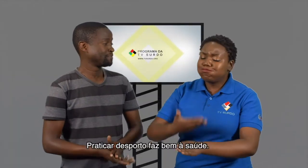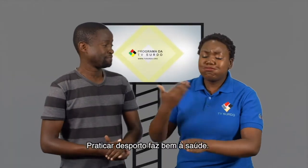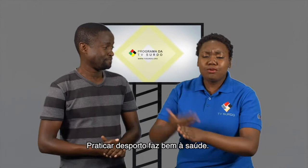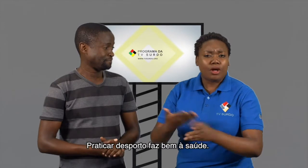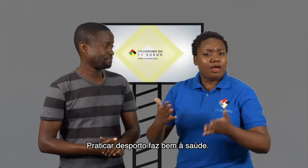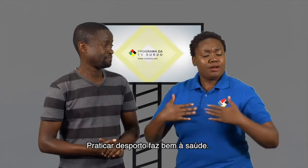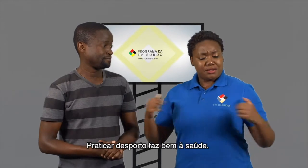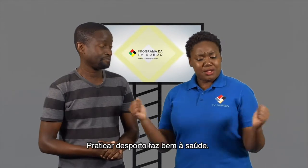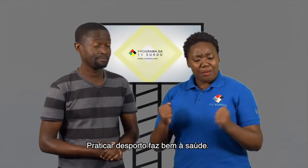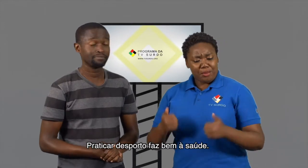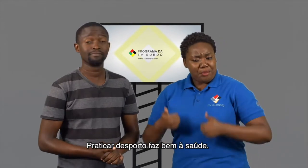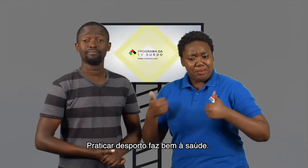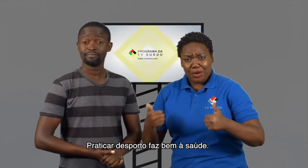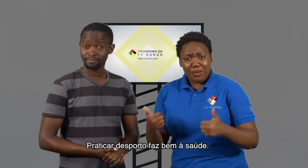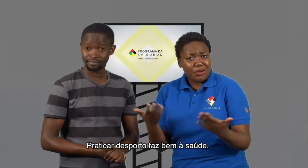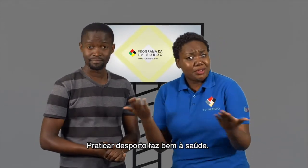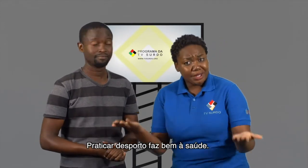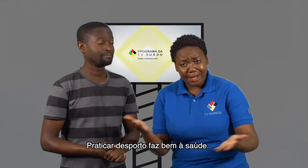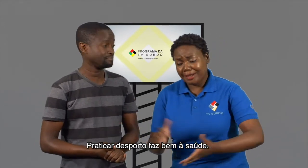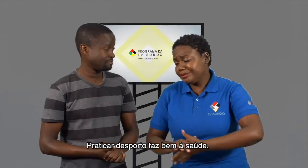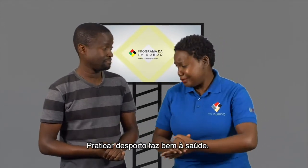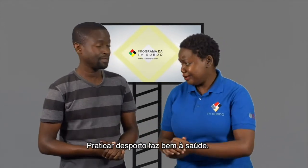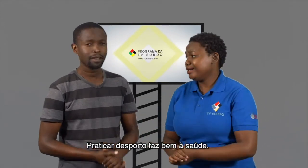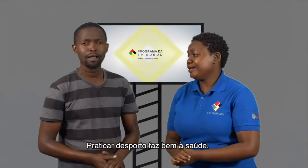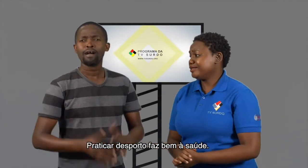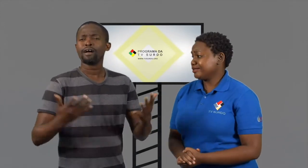Praticar desporto faz bem à saúde.